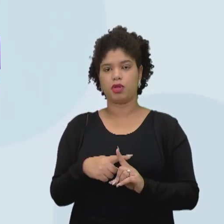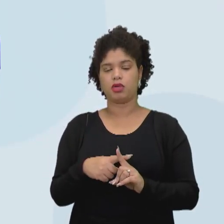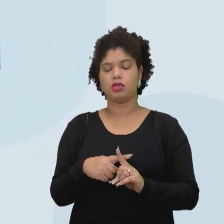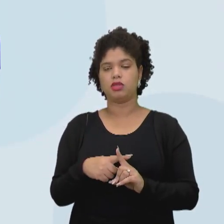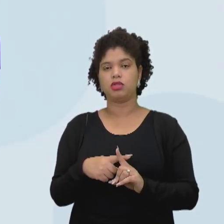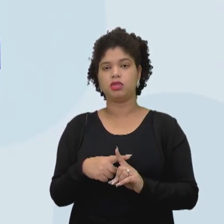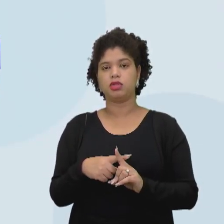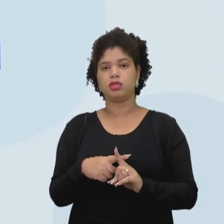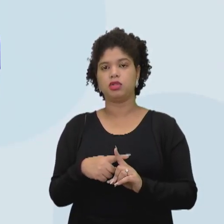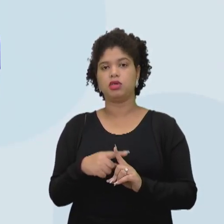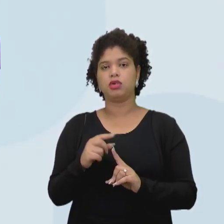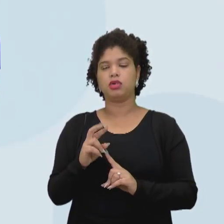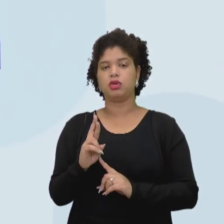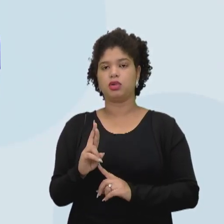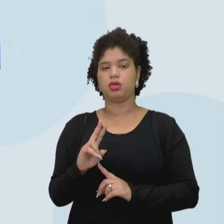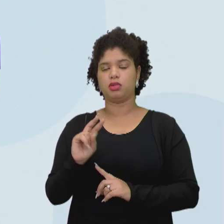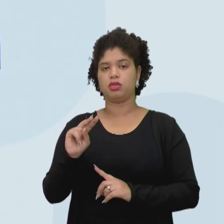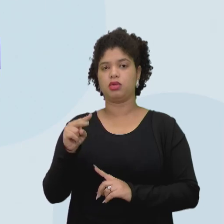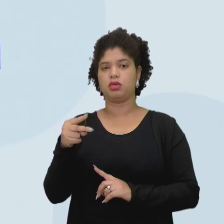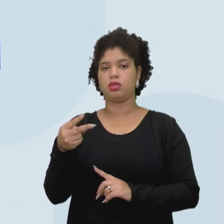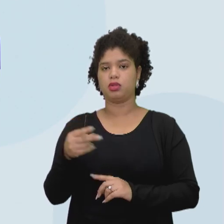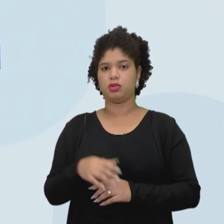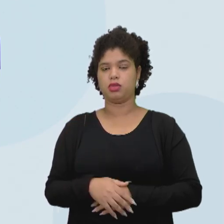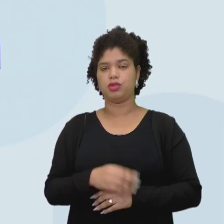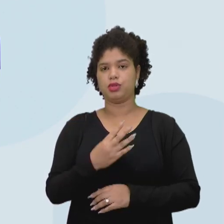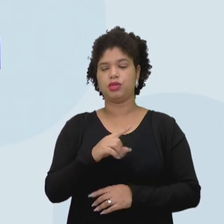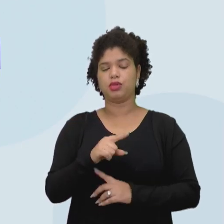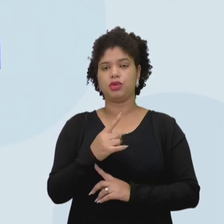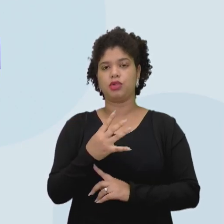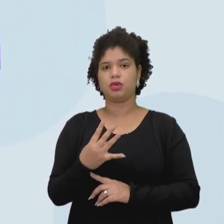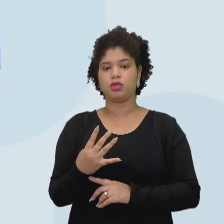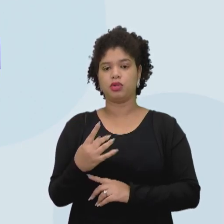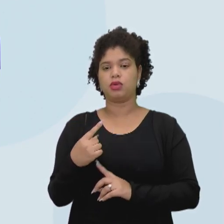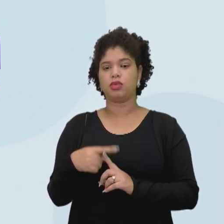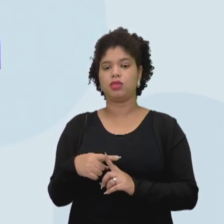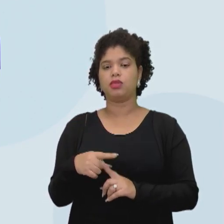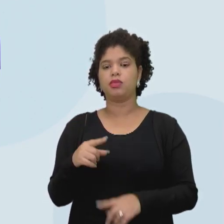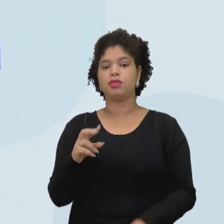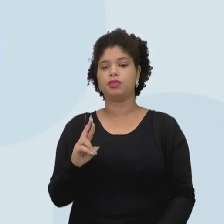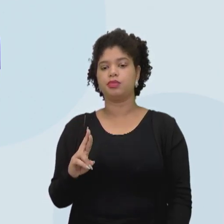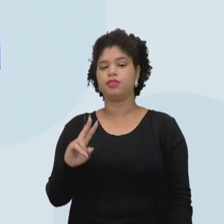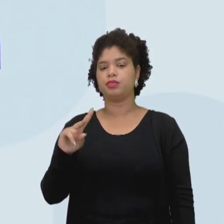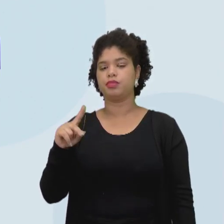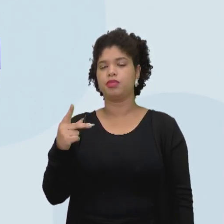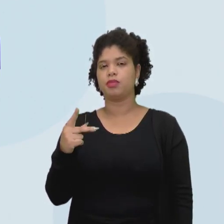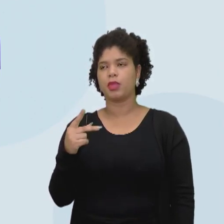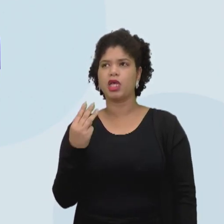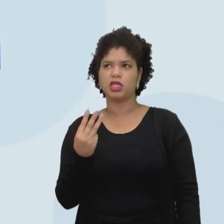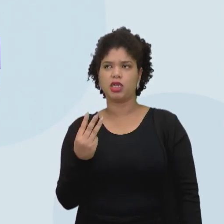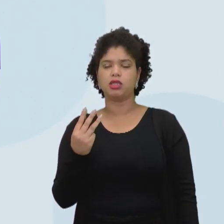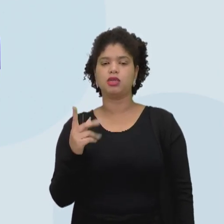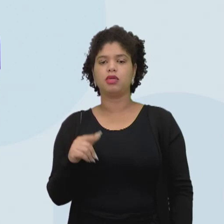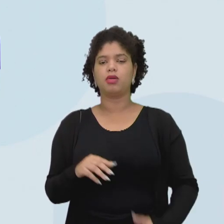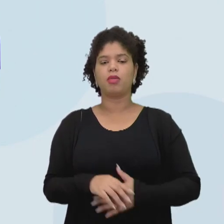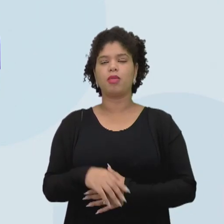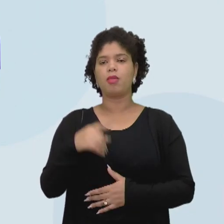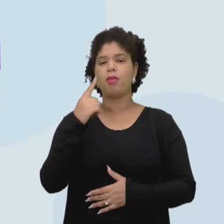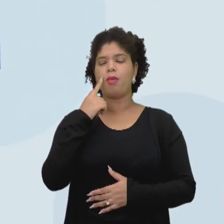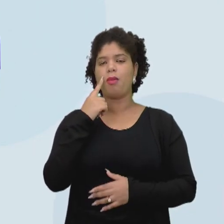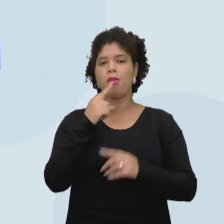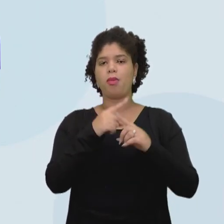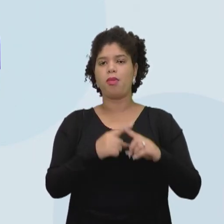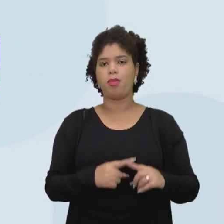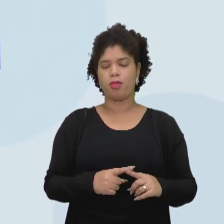é 3,14 vezes o raio, que é 3 elevado ao quadrado. Por onde eu vou começar aqui? Bom, aqui eu tenho uma multiplicação e